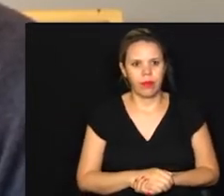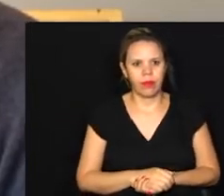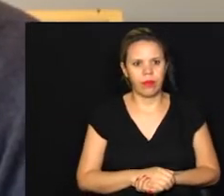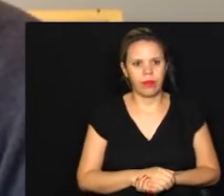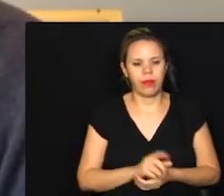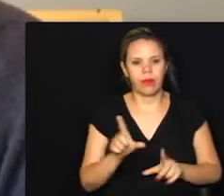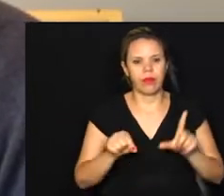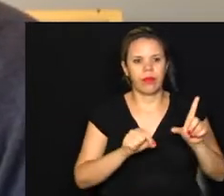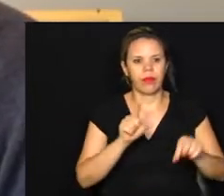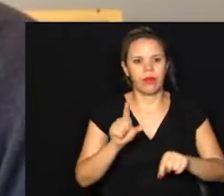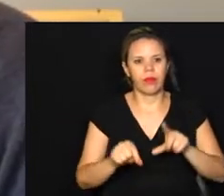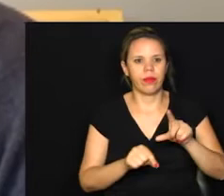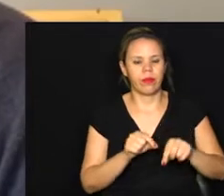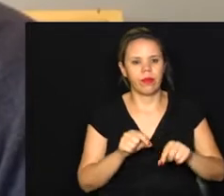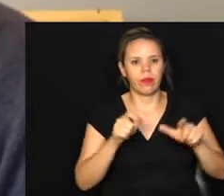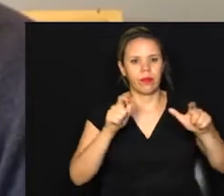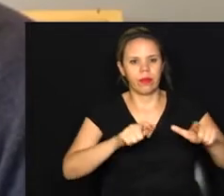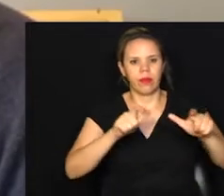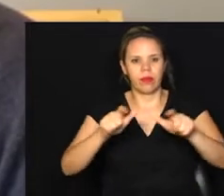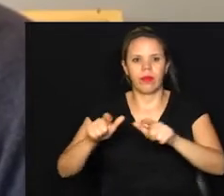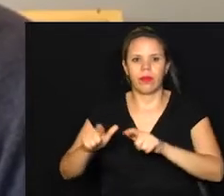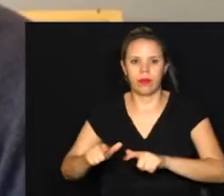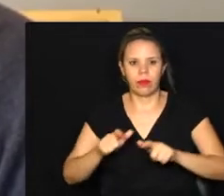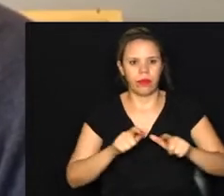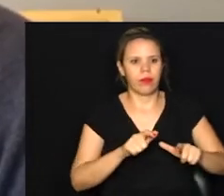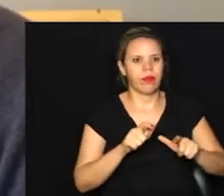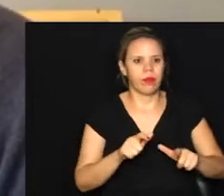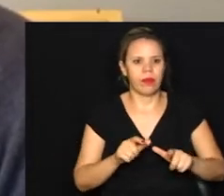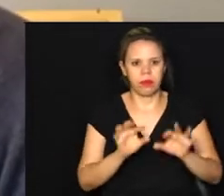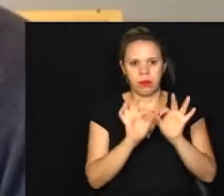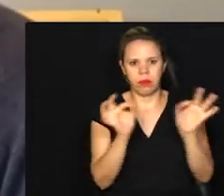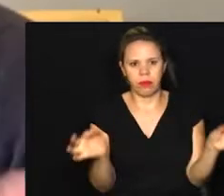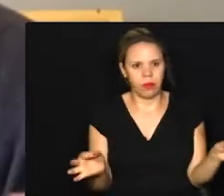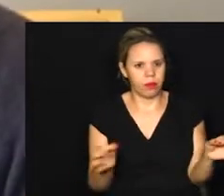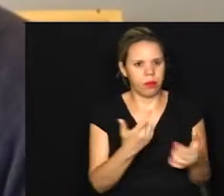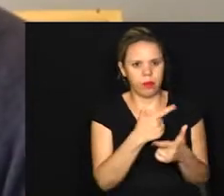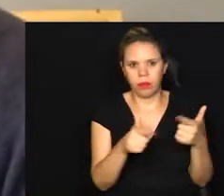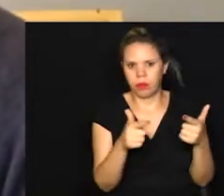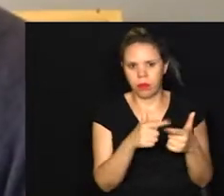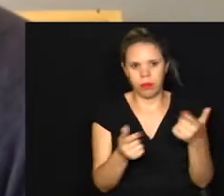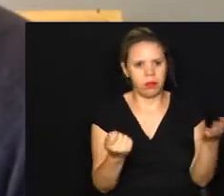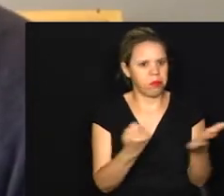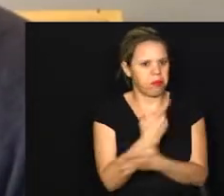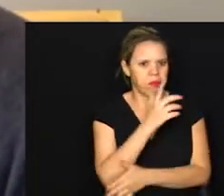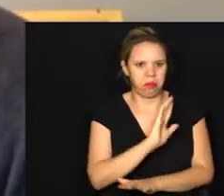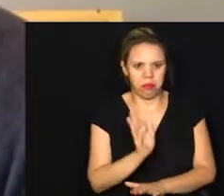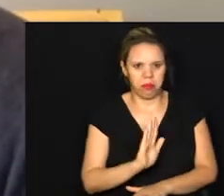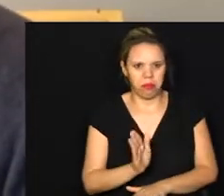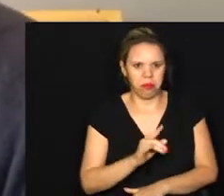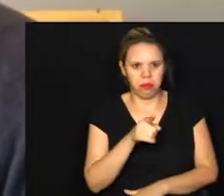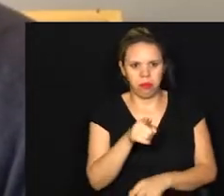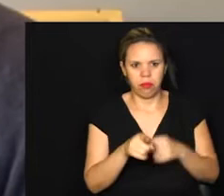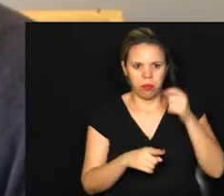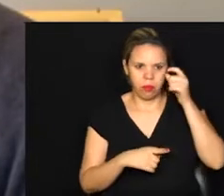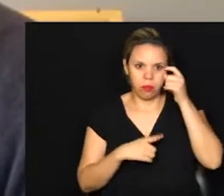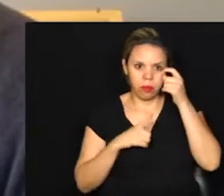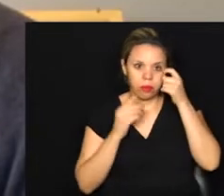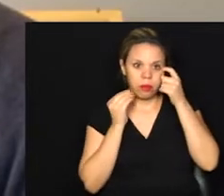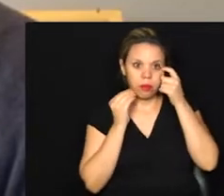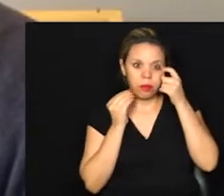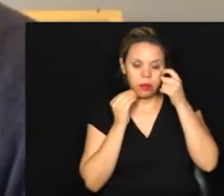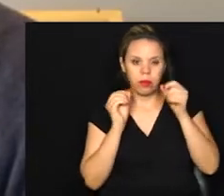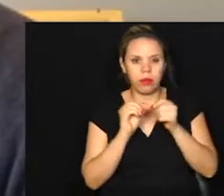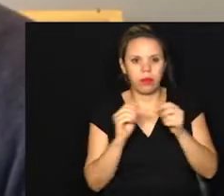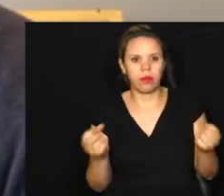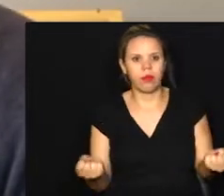www.globalenergyracing.com e selecionar o circuito. É bem simples, não tem custo nenhum. Você vai